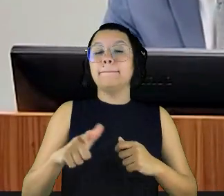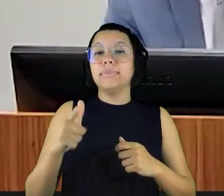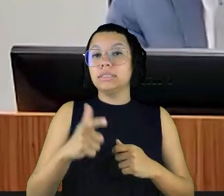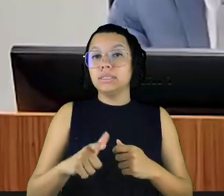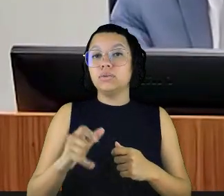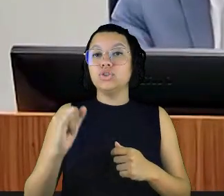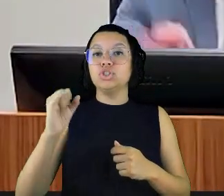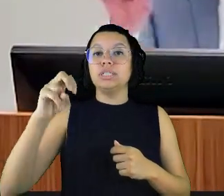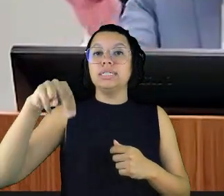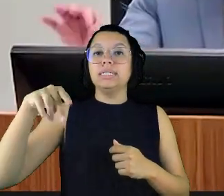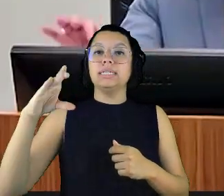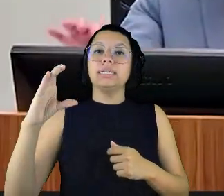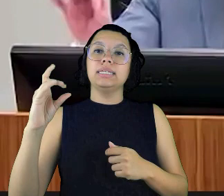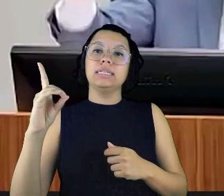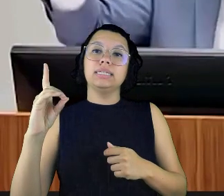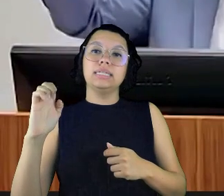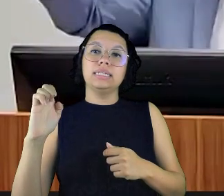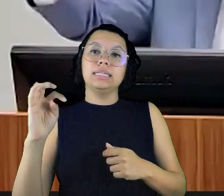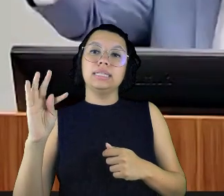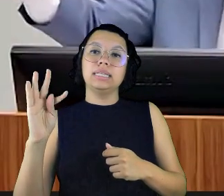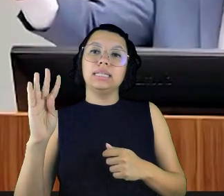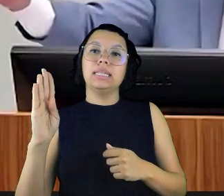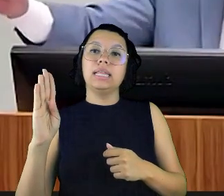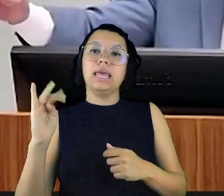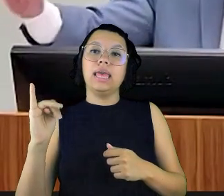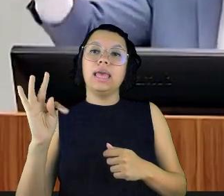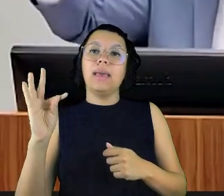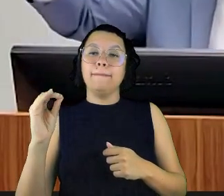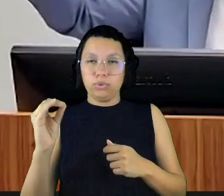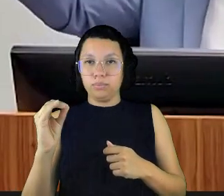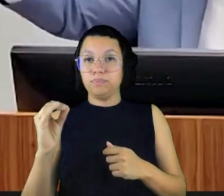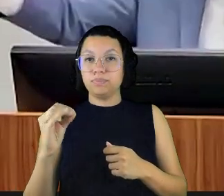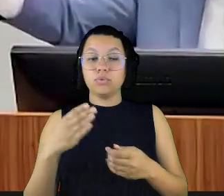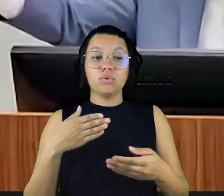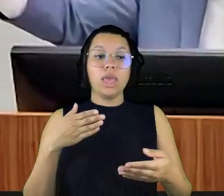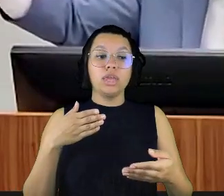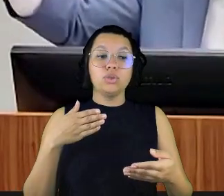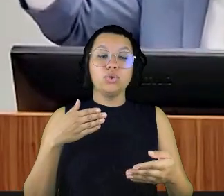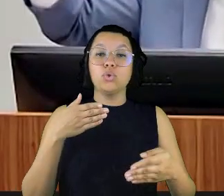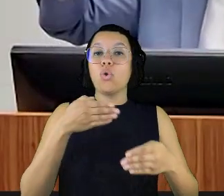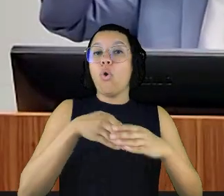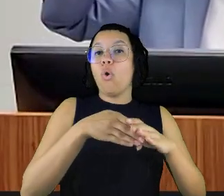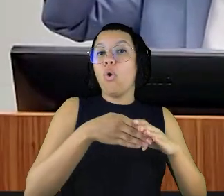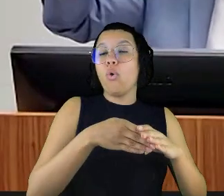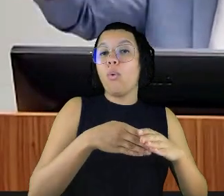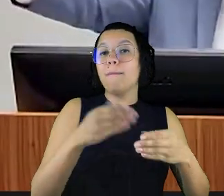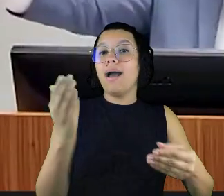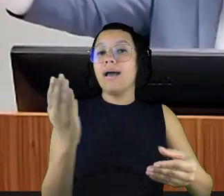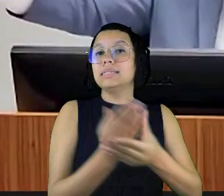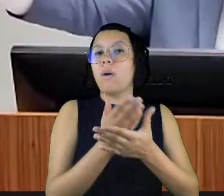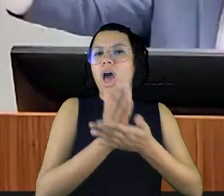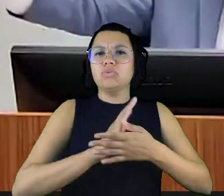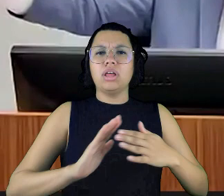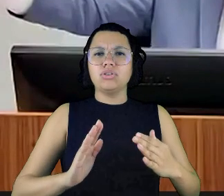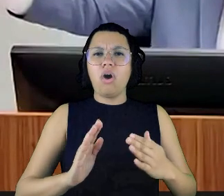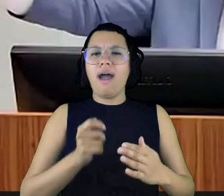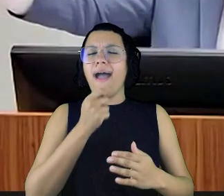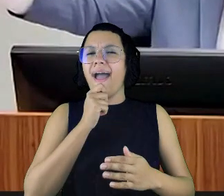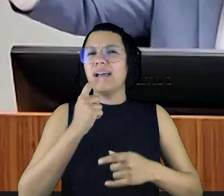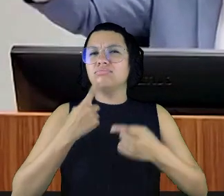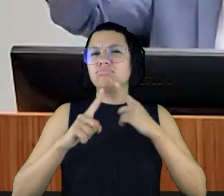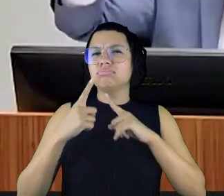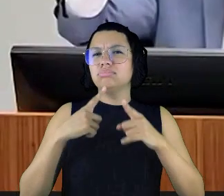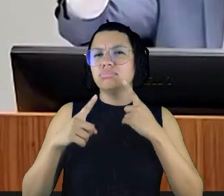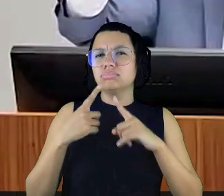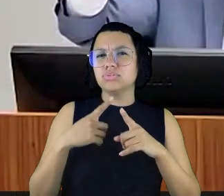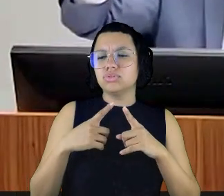com uma ação anulatória, depositou, ele ainda está discutindo, converte o pagamento